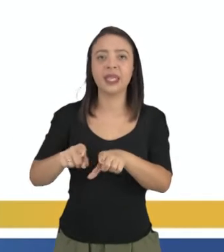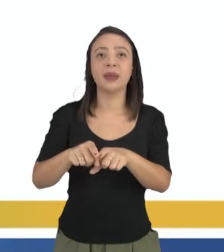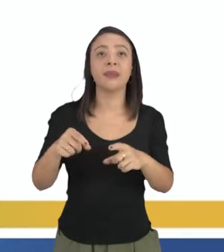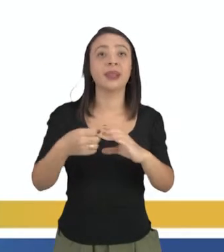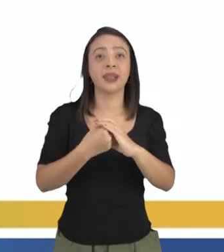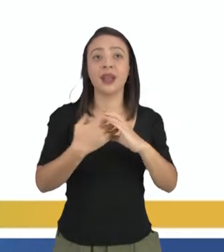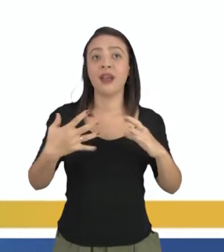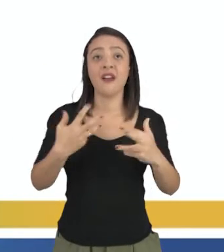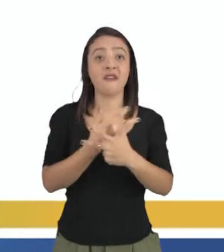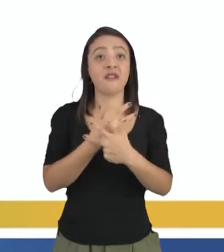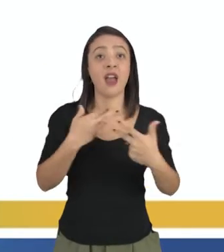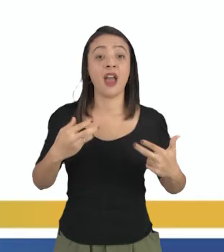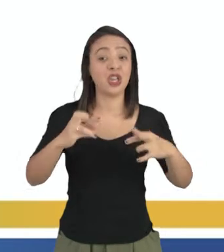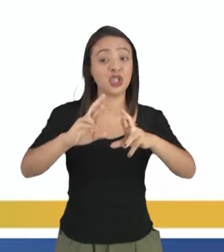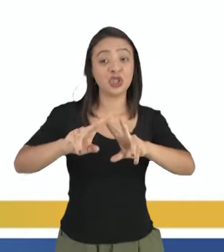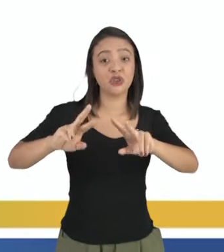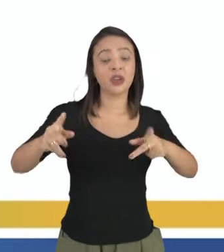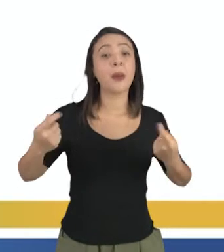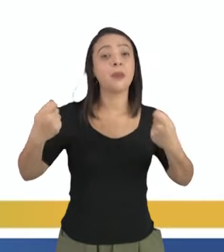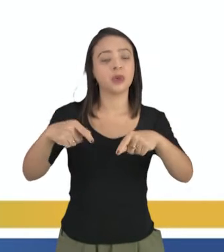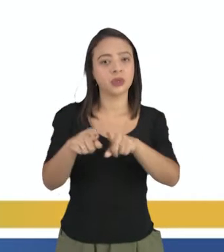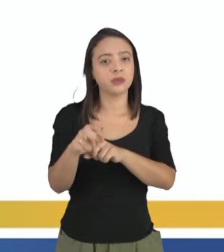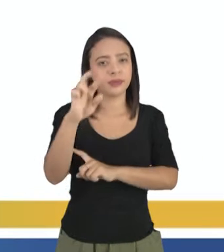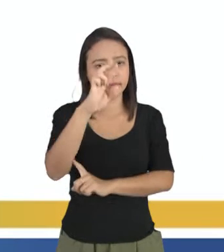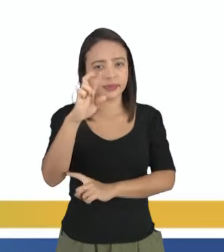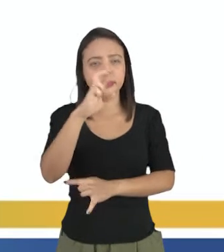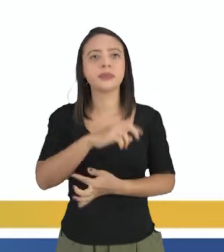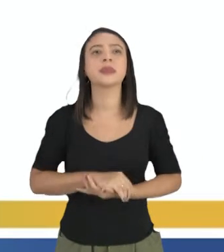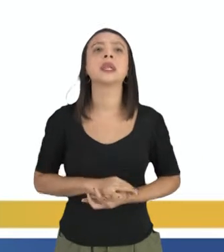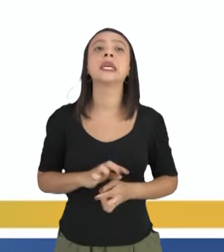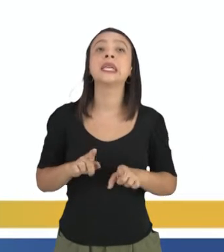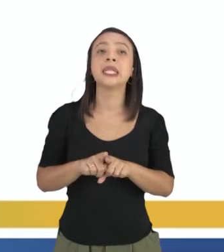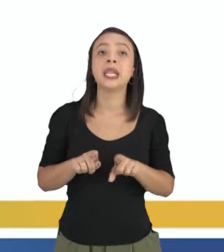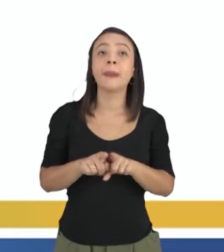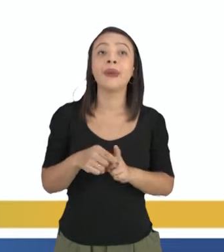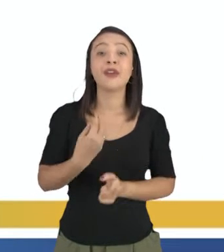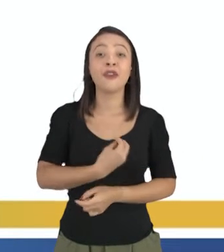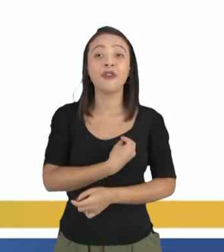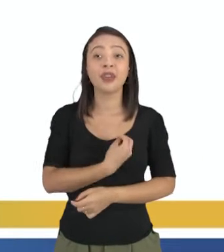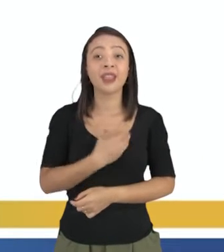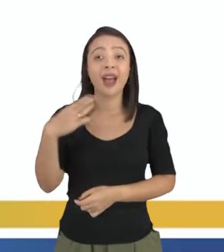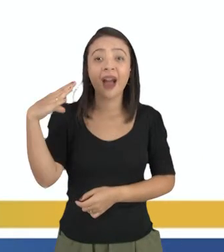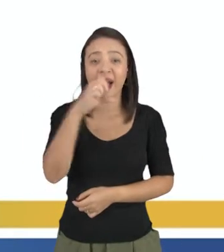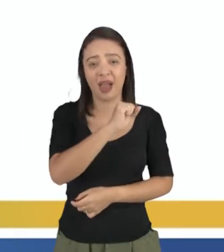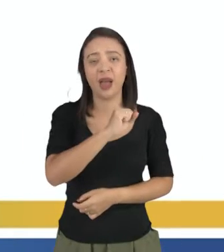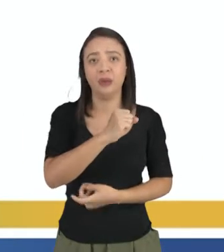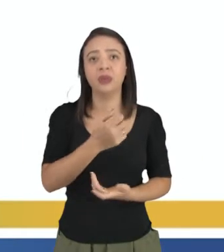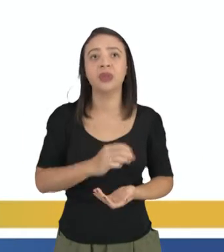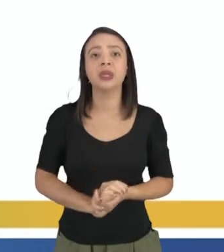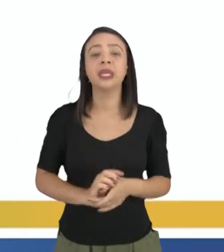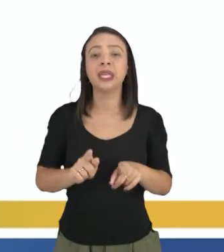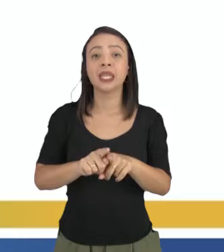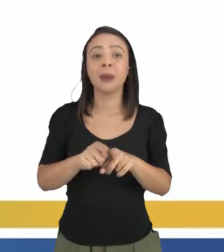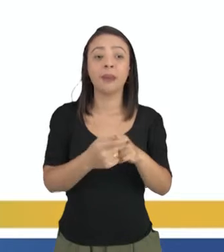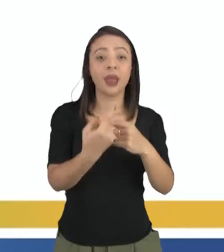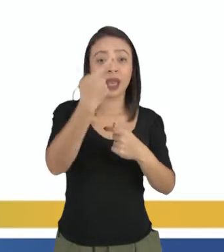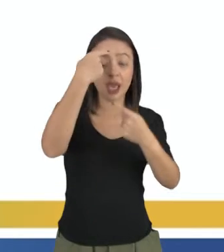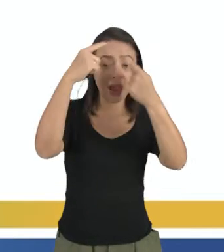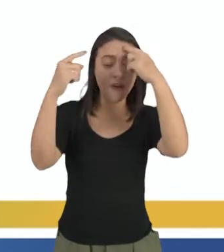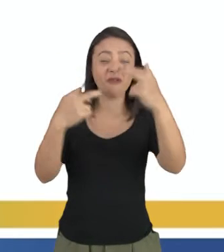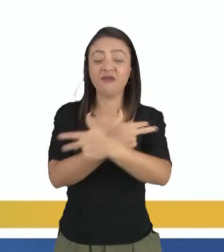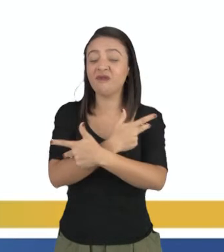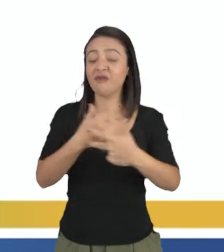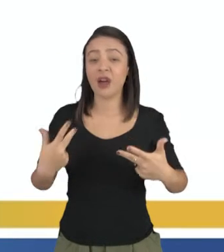várias características diferentes que são fáceis de ser observadas, o ciclo vital delas é curto e elas produzem um grande número de